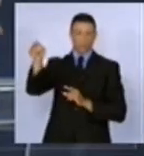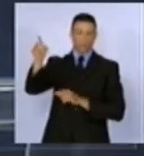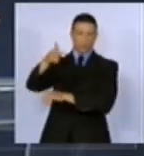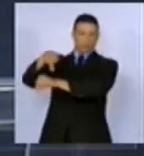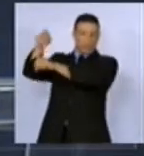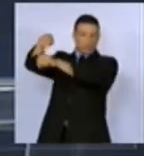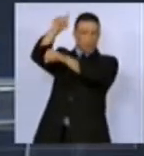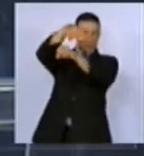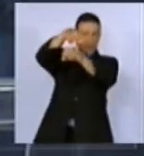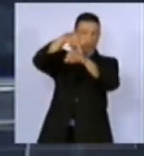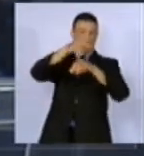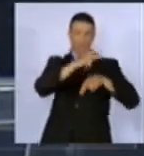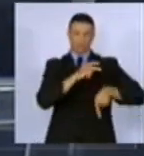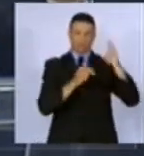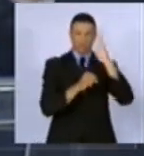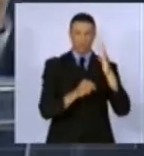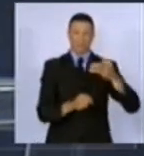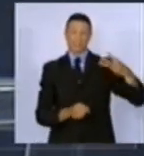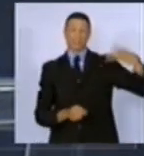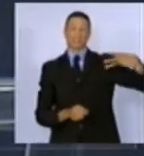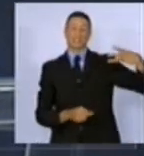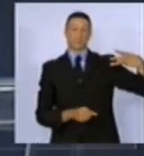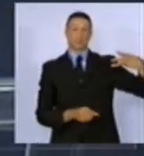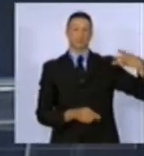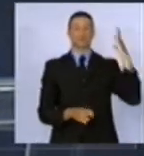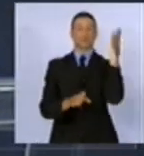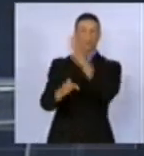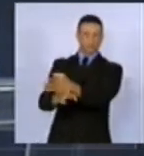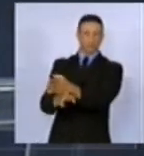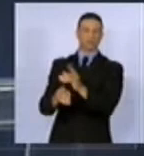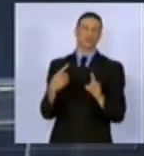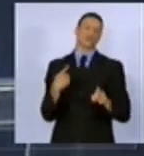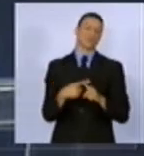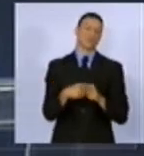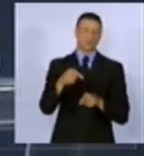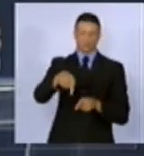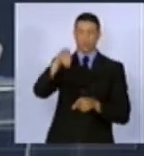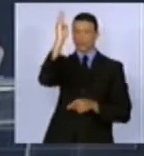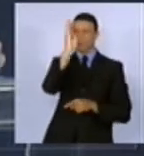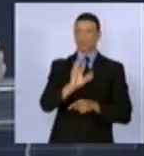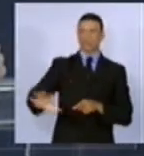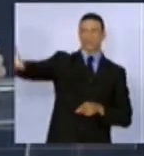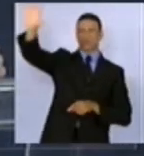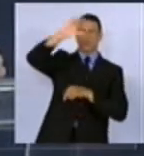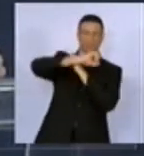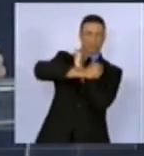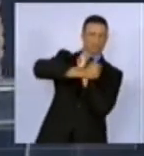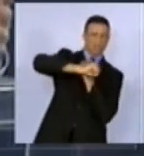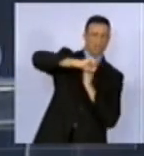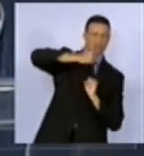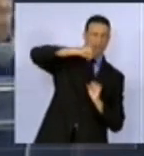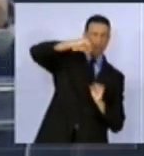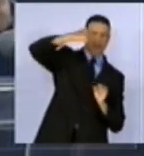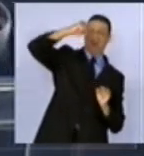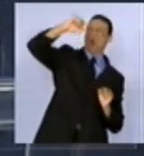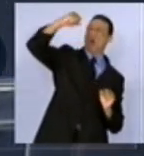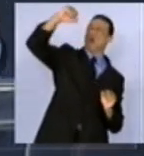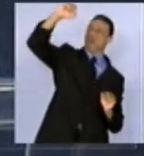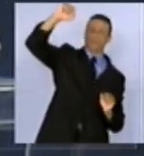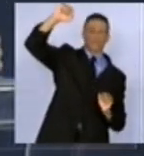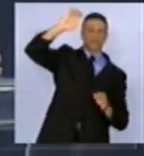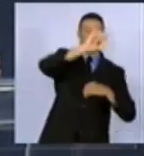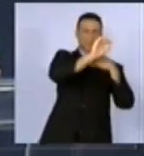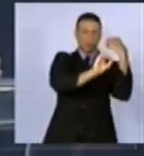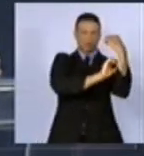sensoriamento remoto para a observação da terra o Brasil tem o território enorme de grande abrangência que precisa Então ser monitorados a gente observa